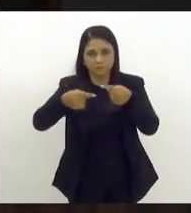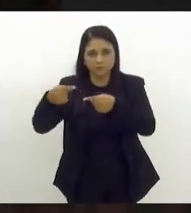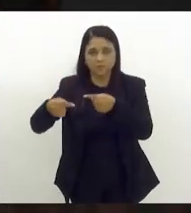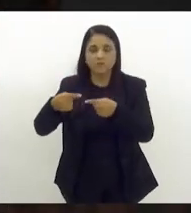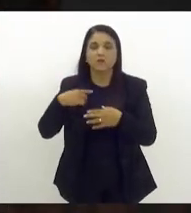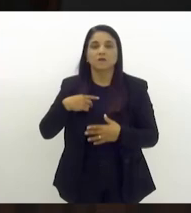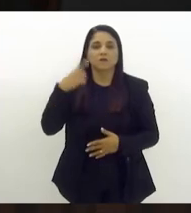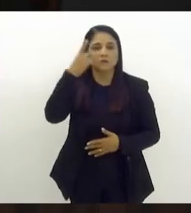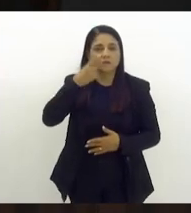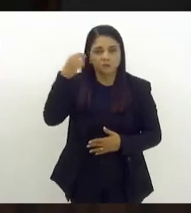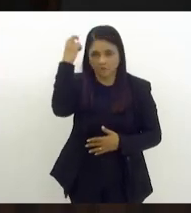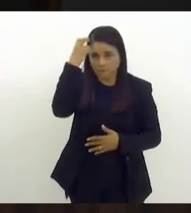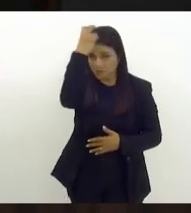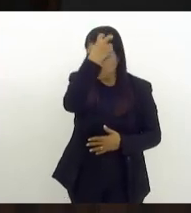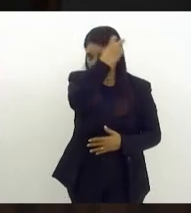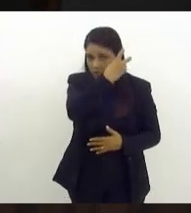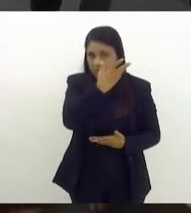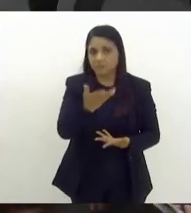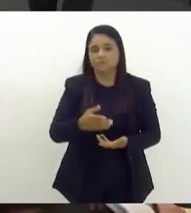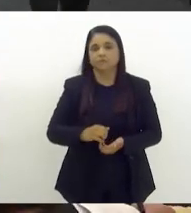Verônica Lima.